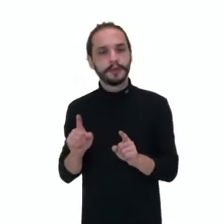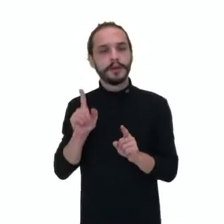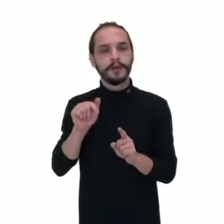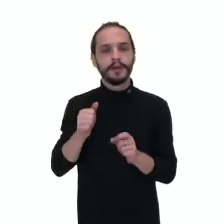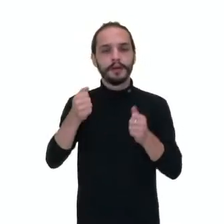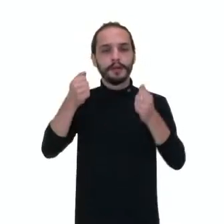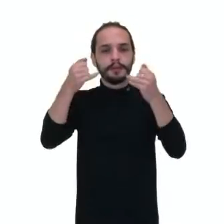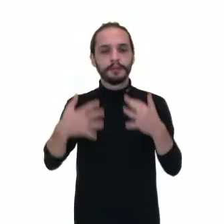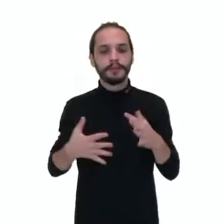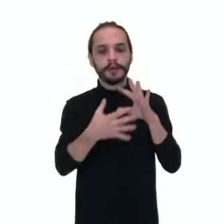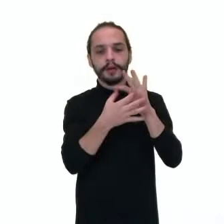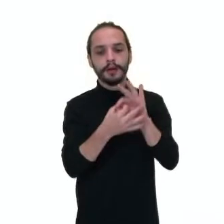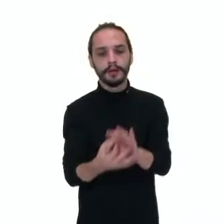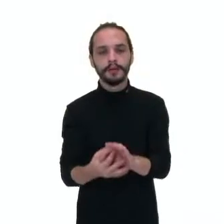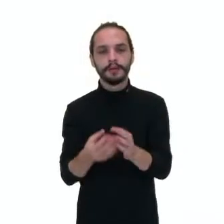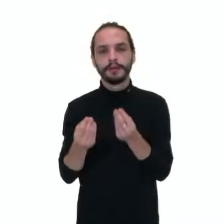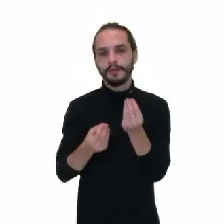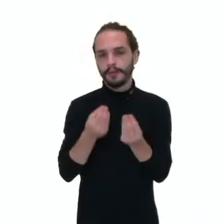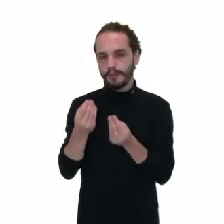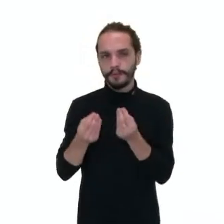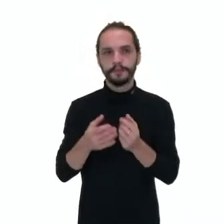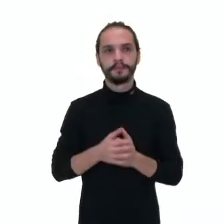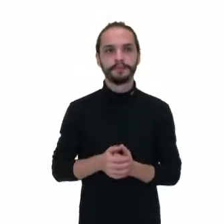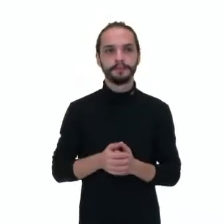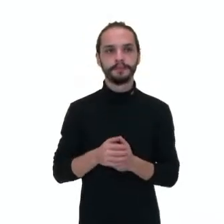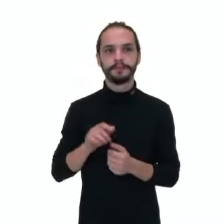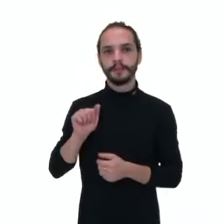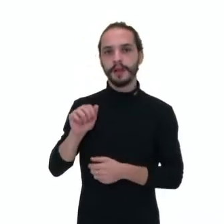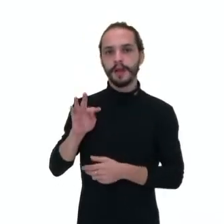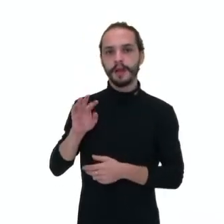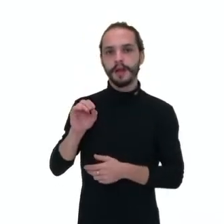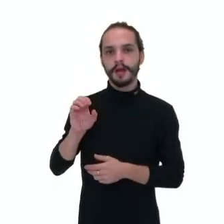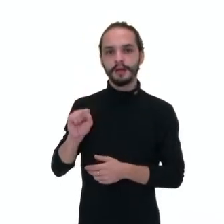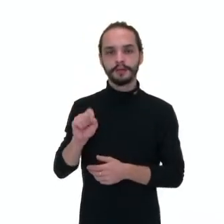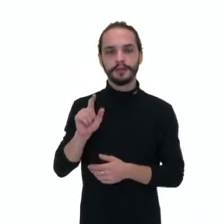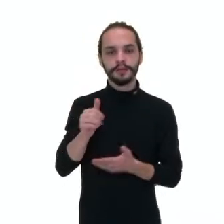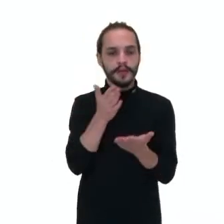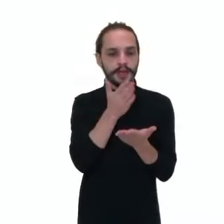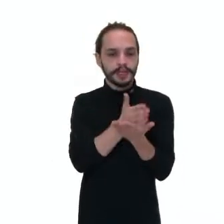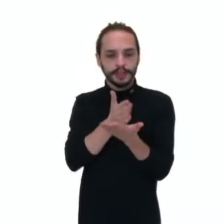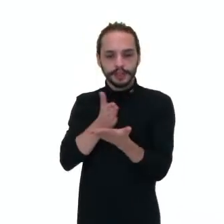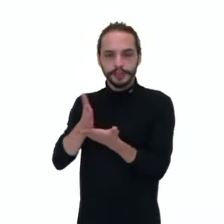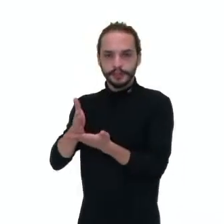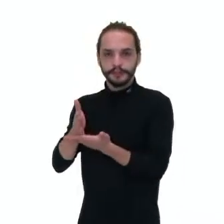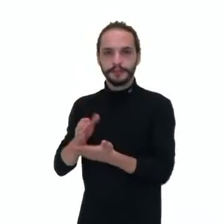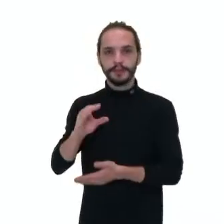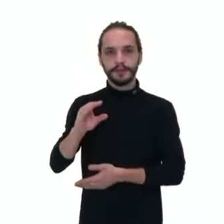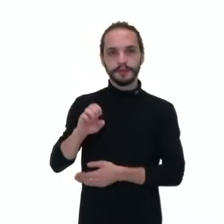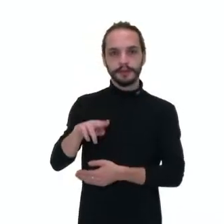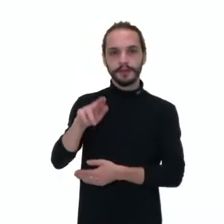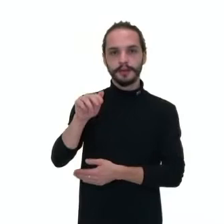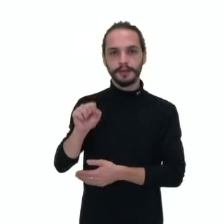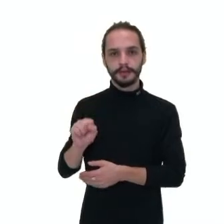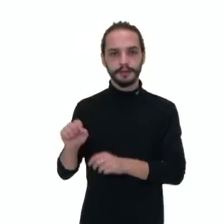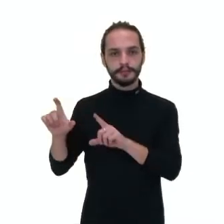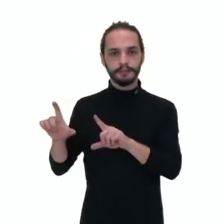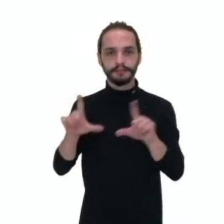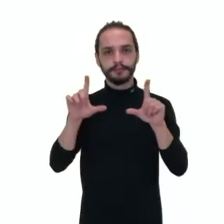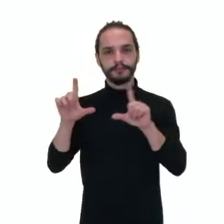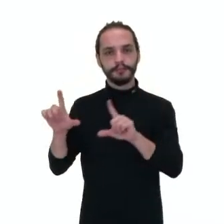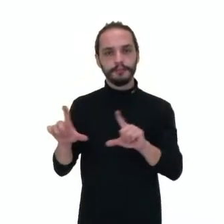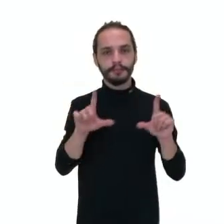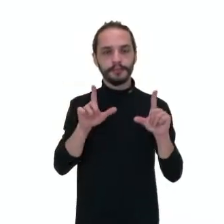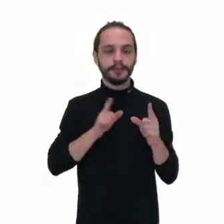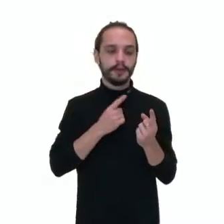mostrando como vai ser o espetáculo. Nós temos os atos são a divisão da ópera. Nós temos as cenas são quando tem